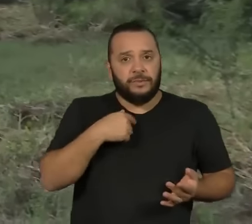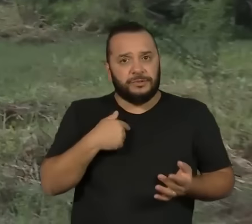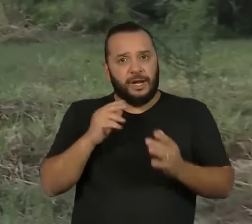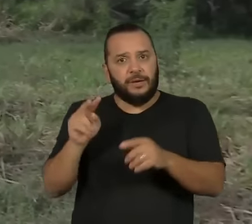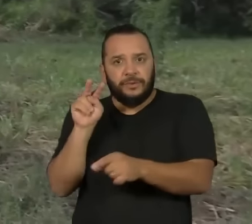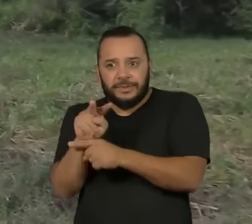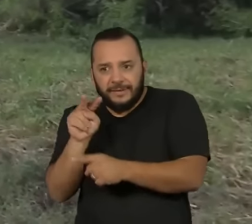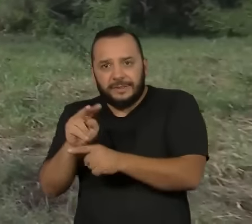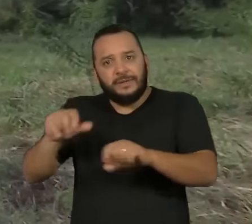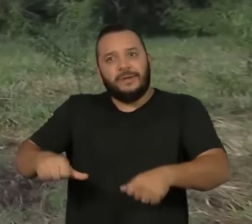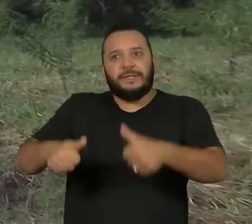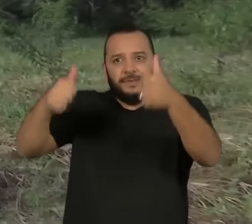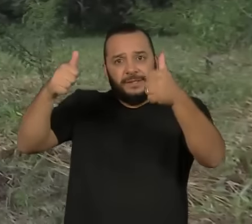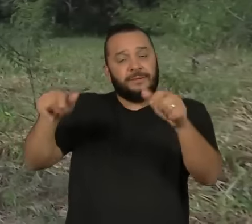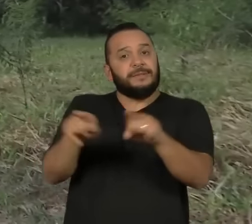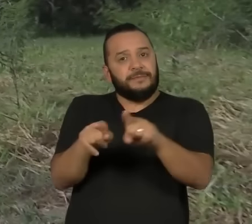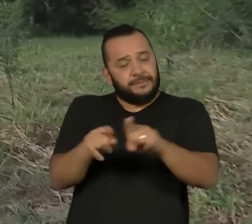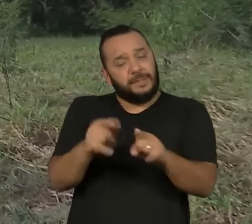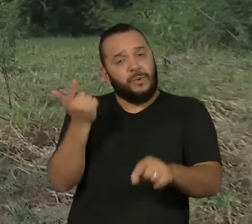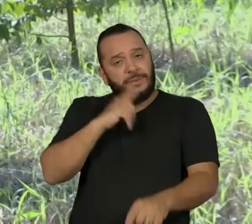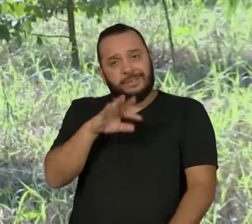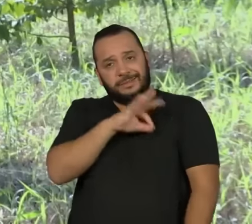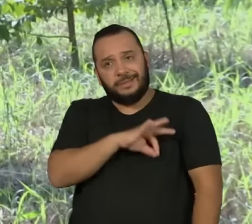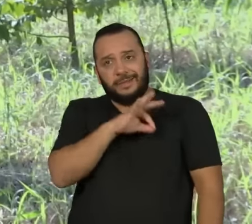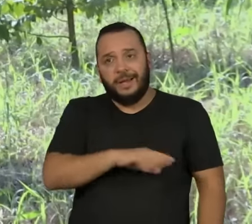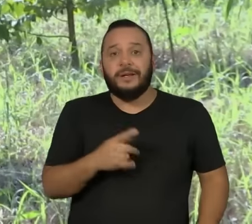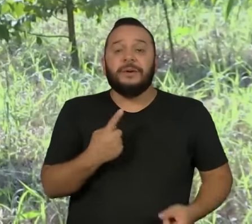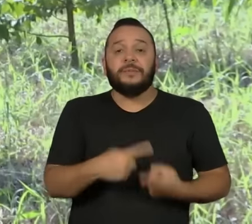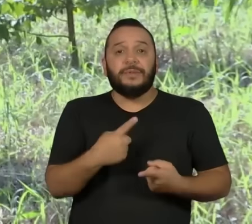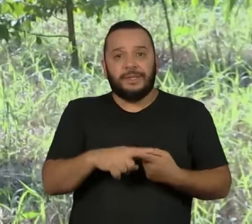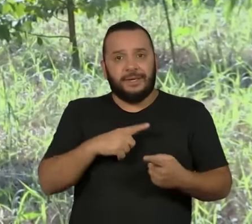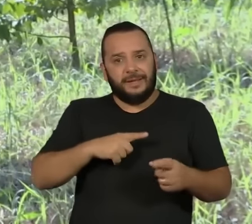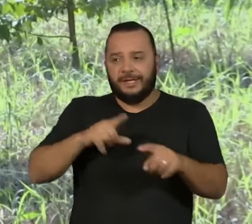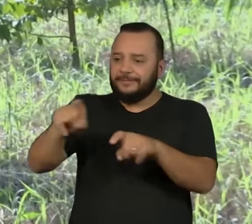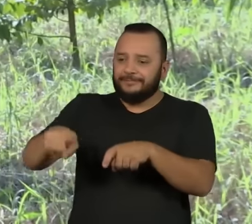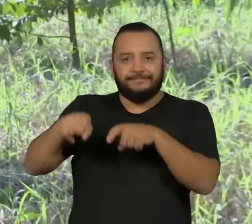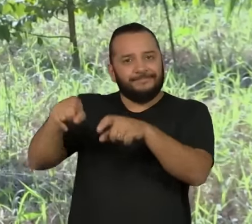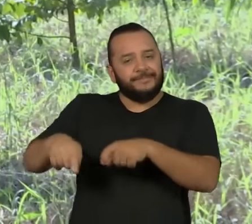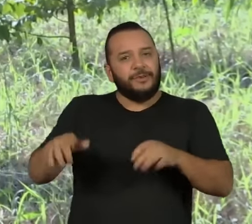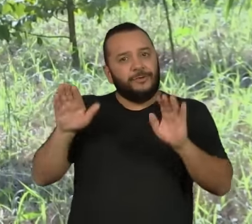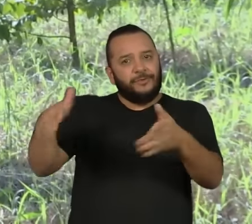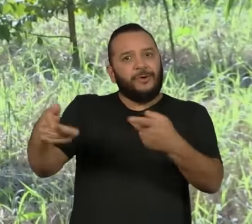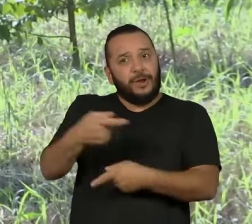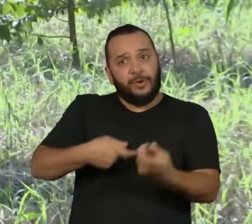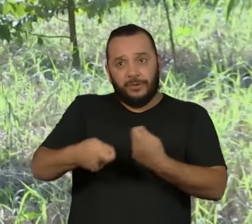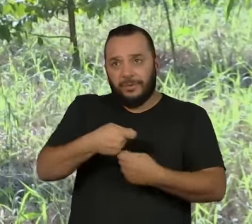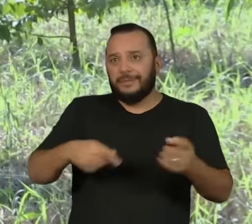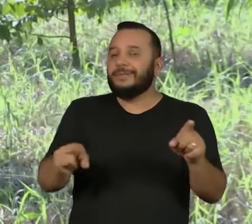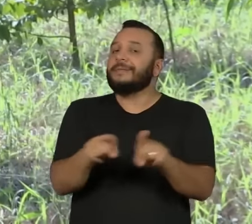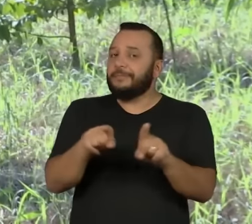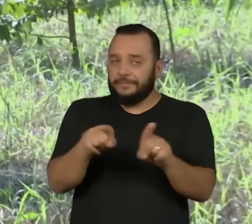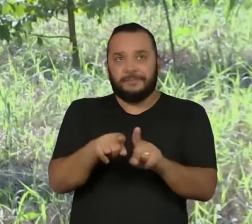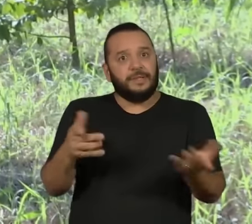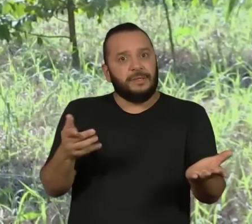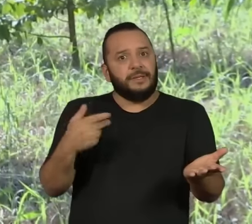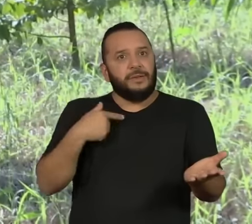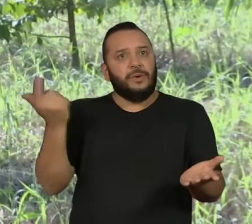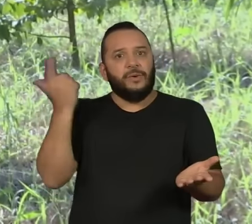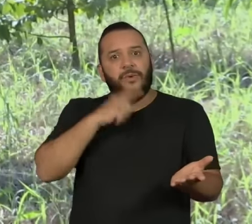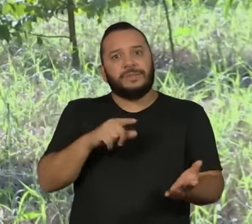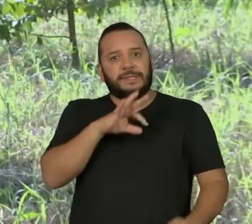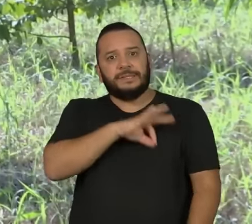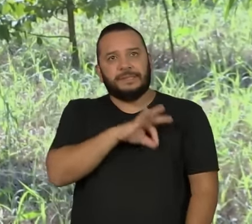restauração, associado à geração de renda, que é aquele cultivo que vai ser esse perfil econômico, o que vai ser o carro-chefe para poder ter